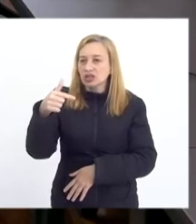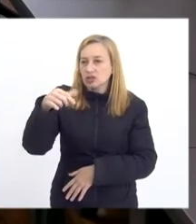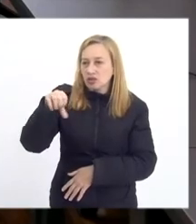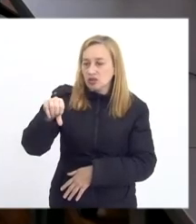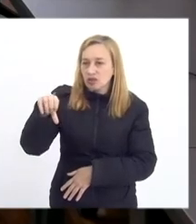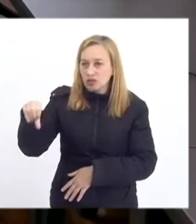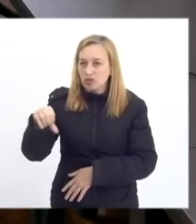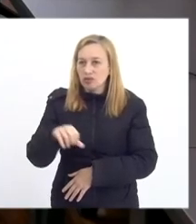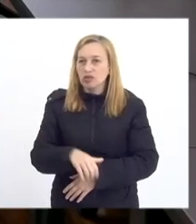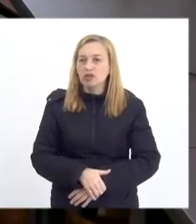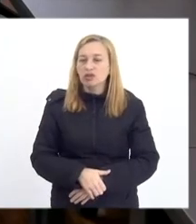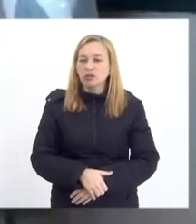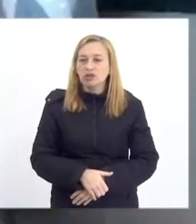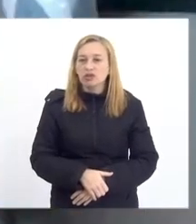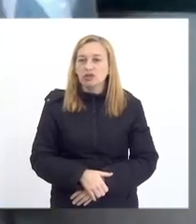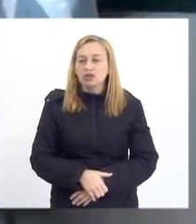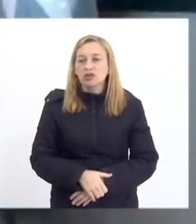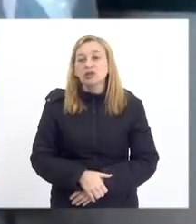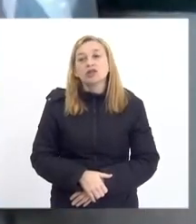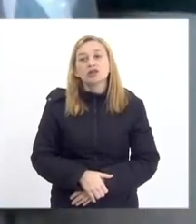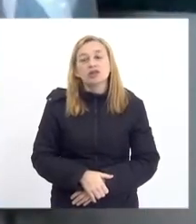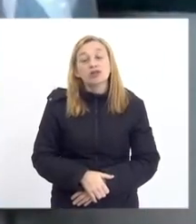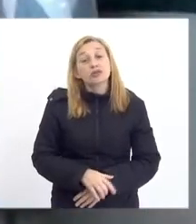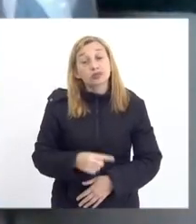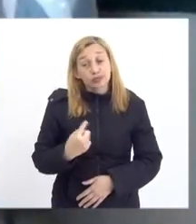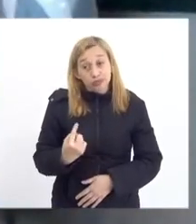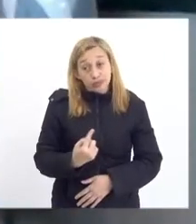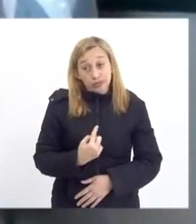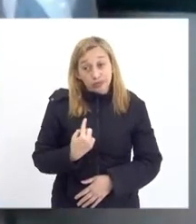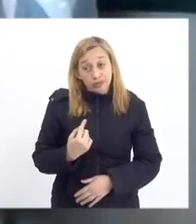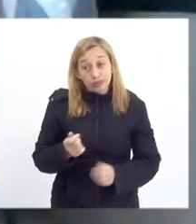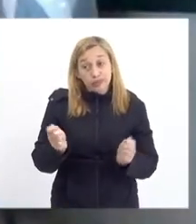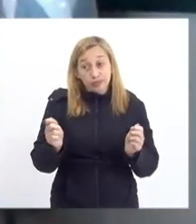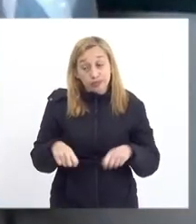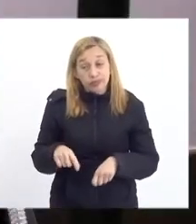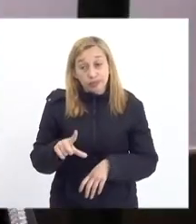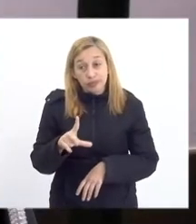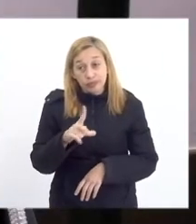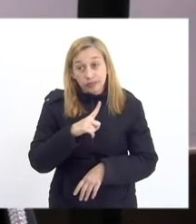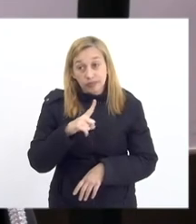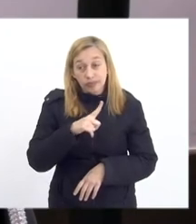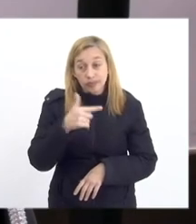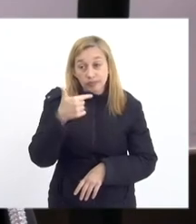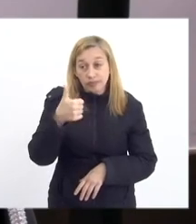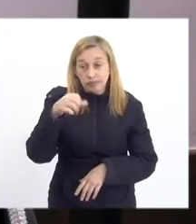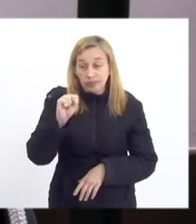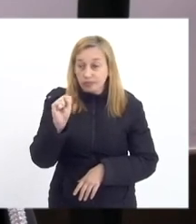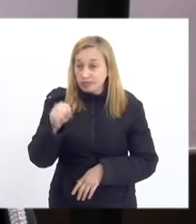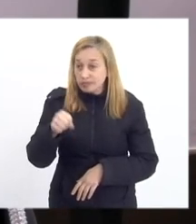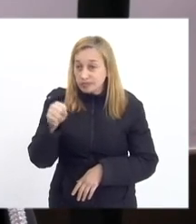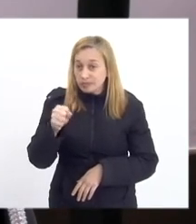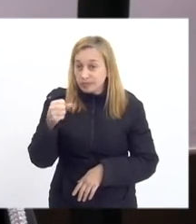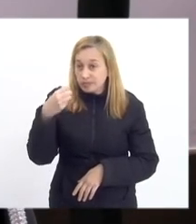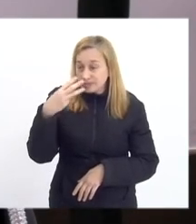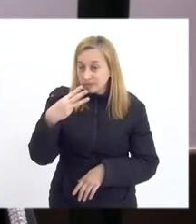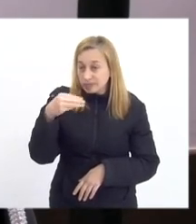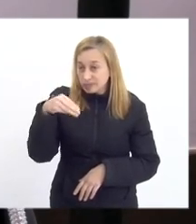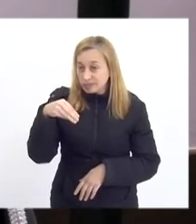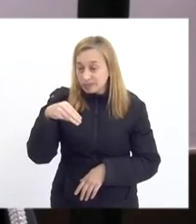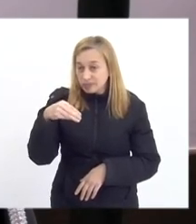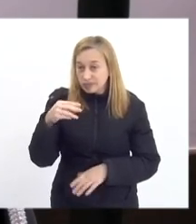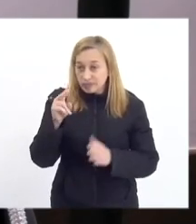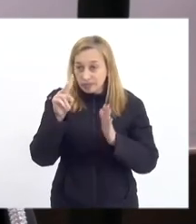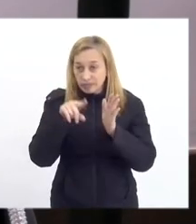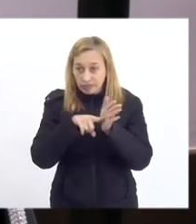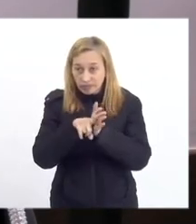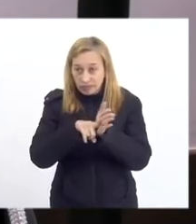5799. Como a gente fosse capaz, Mink, de, em 28 segundos e 3 décimos,